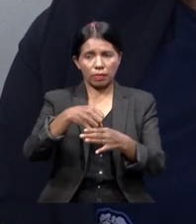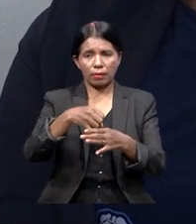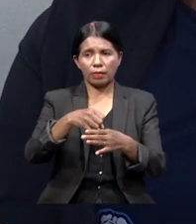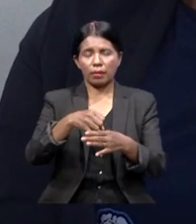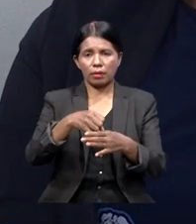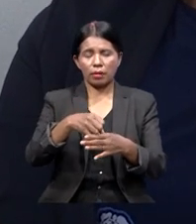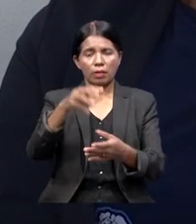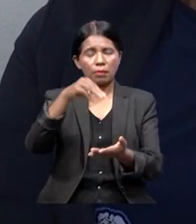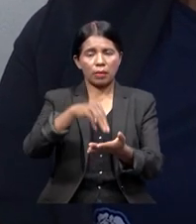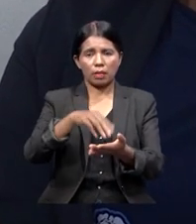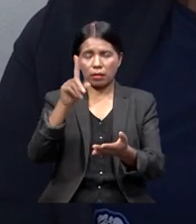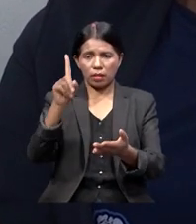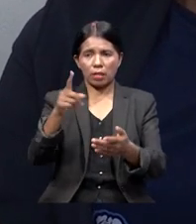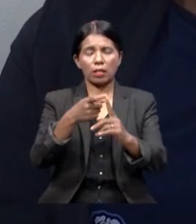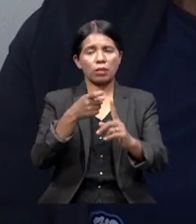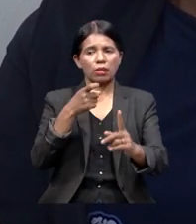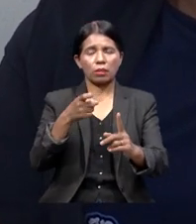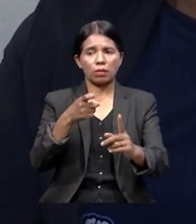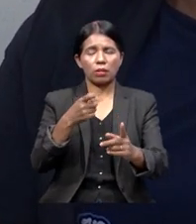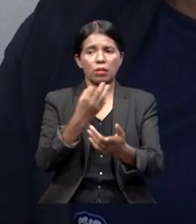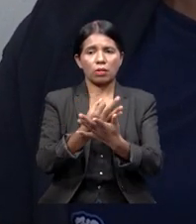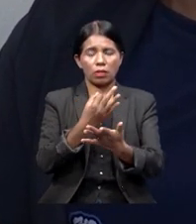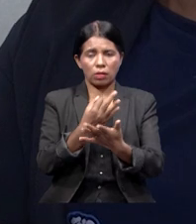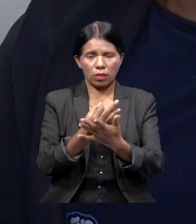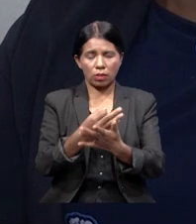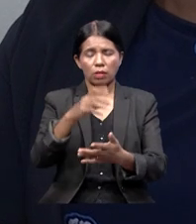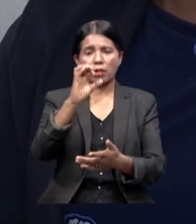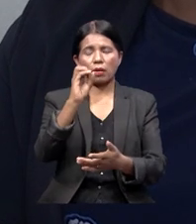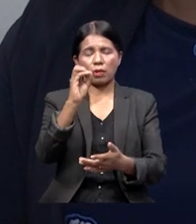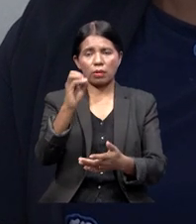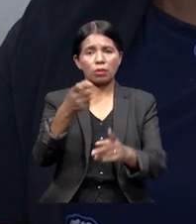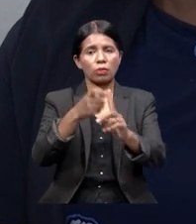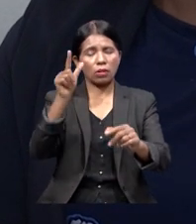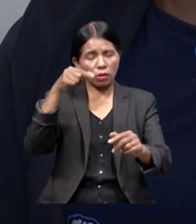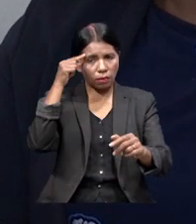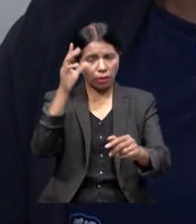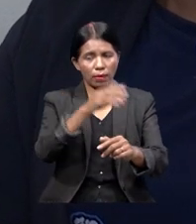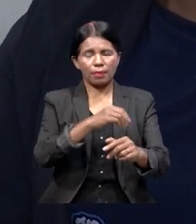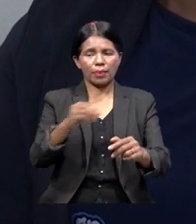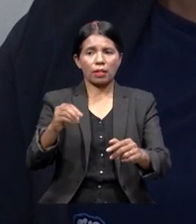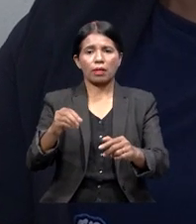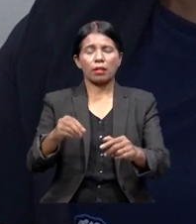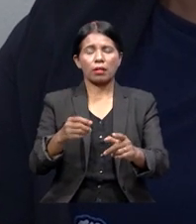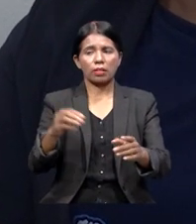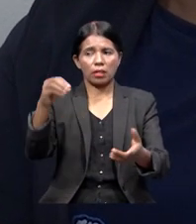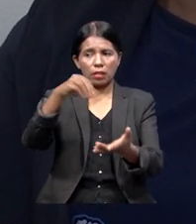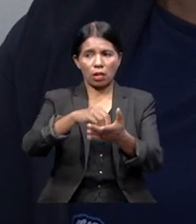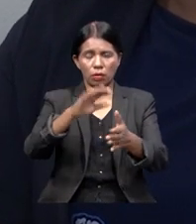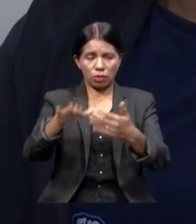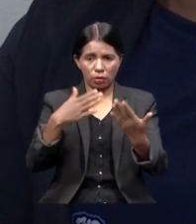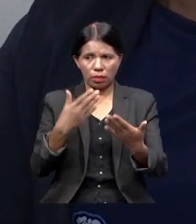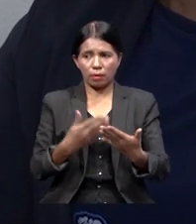Incluímos milhões IDA, ou seja, fundos contrapartida, né, bem mais o governo. Contrapartida nia se cobra